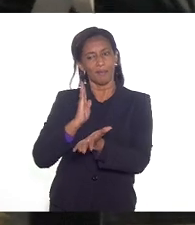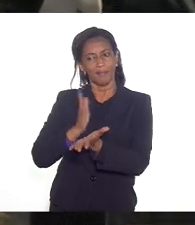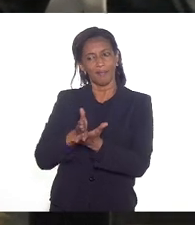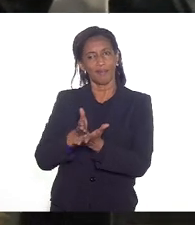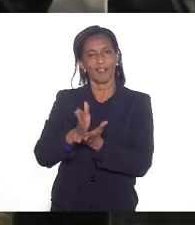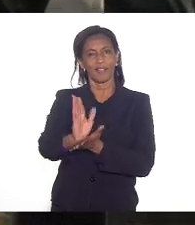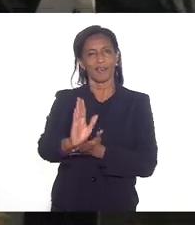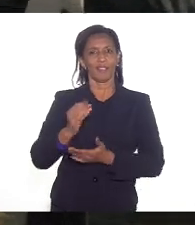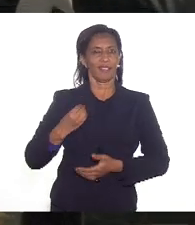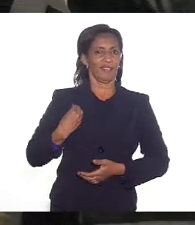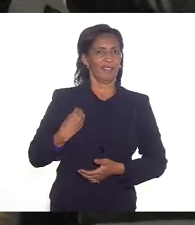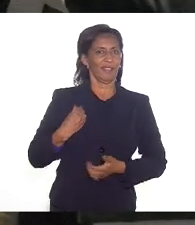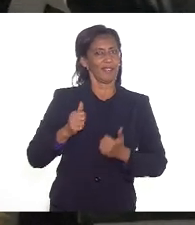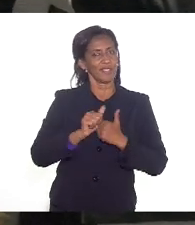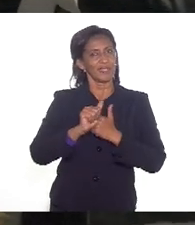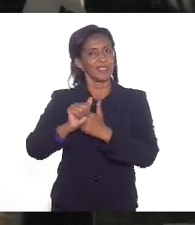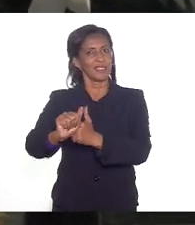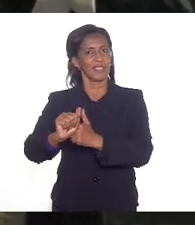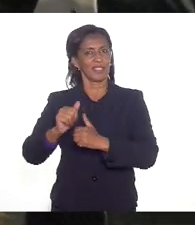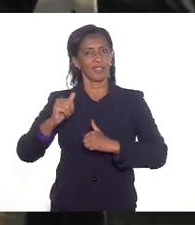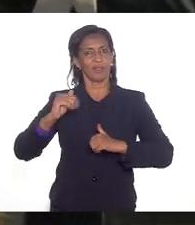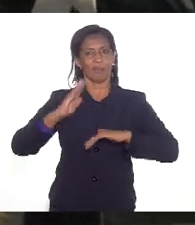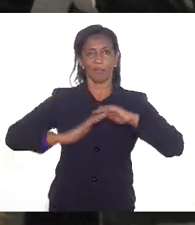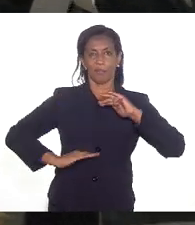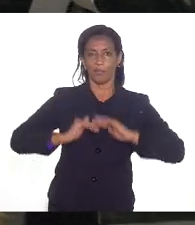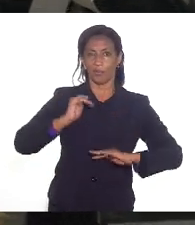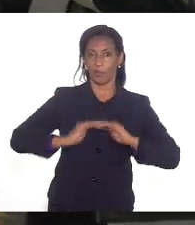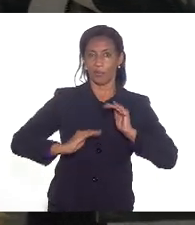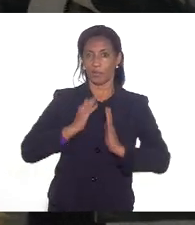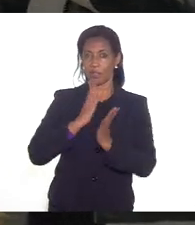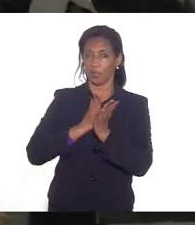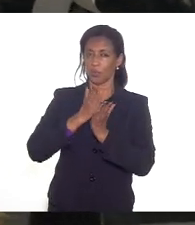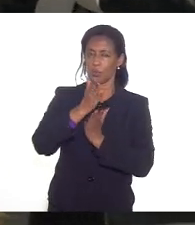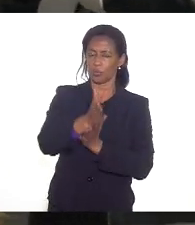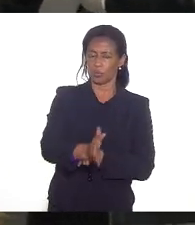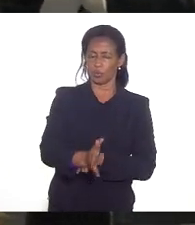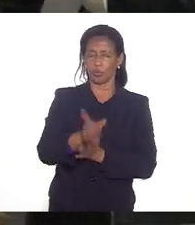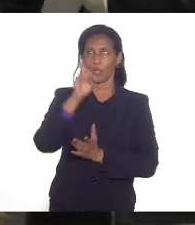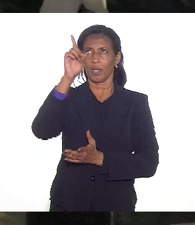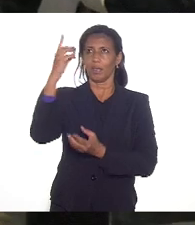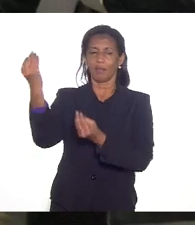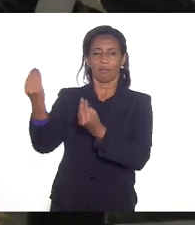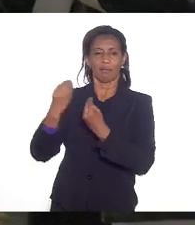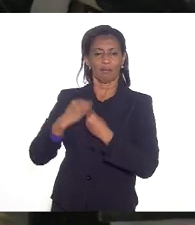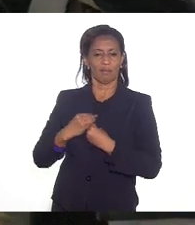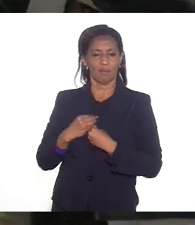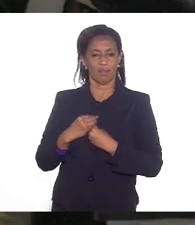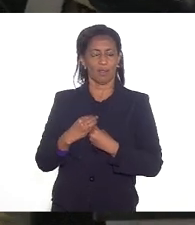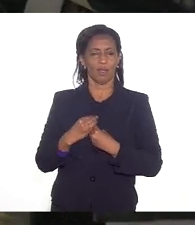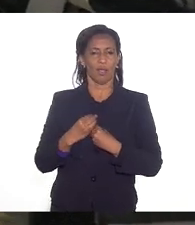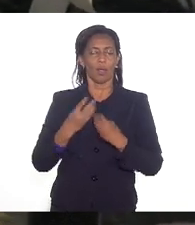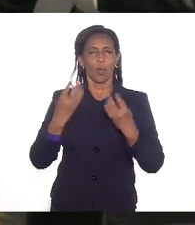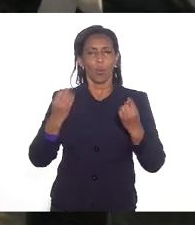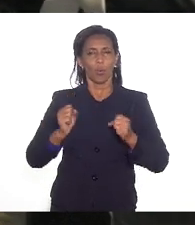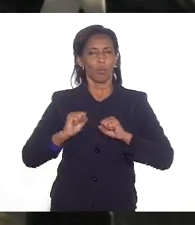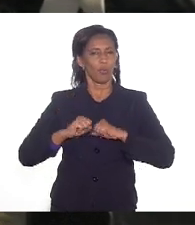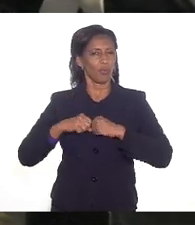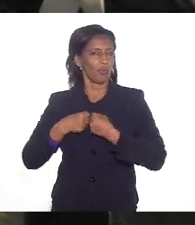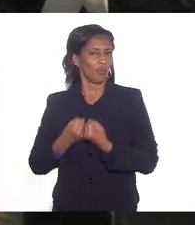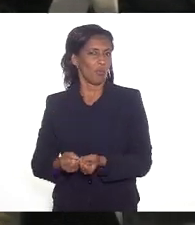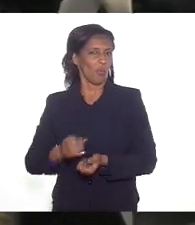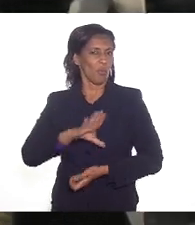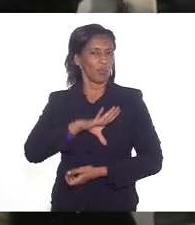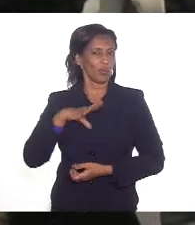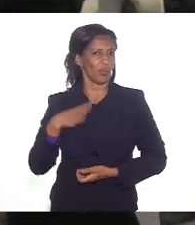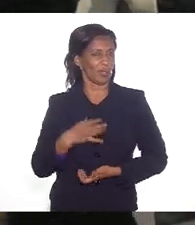estrada da vida e seguindo a nossa profissão e os rumos que Deus nos dá com muita vocação e